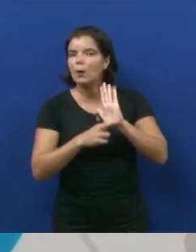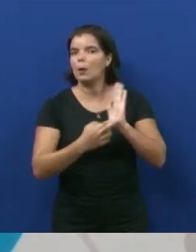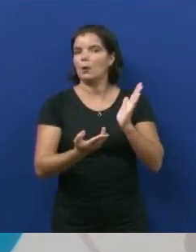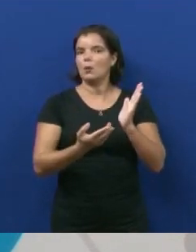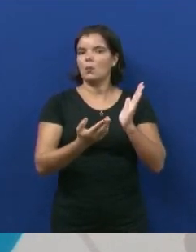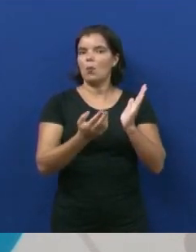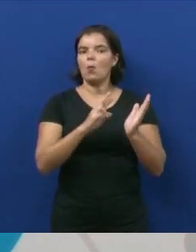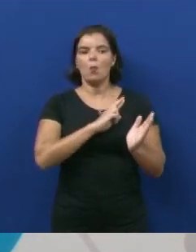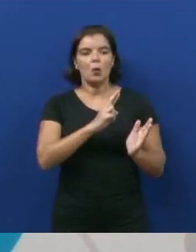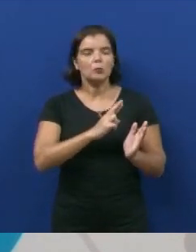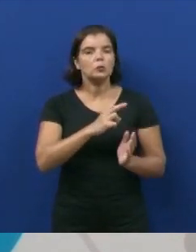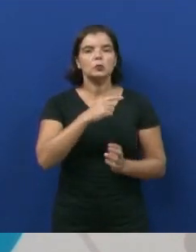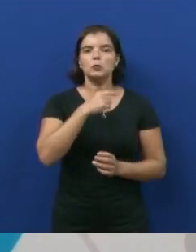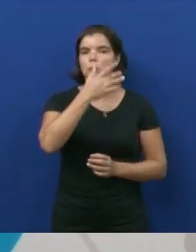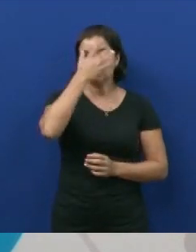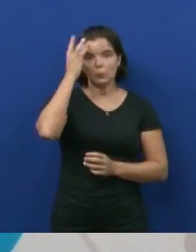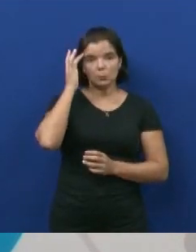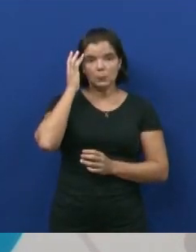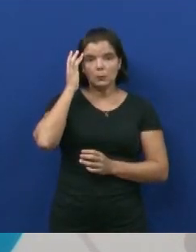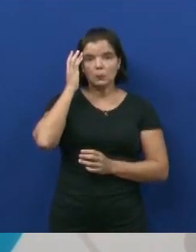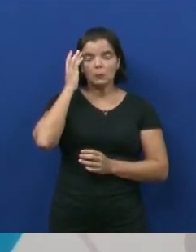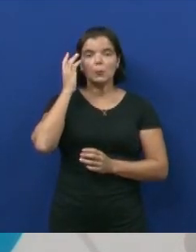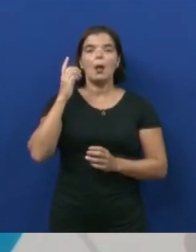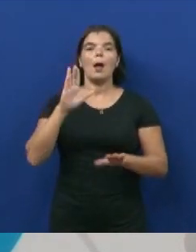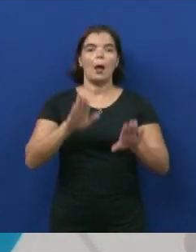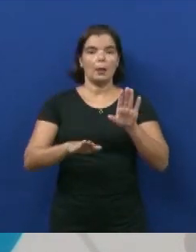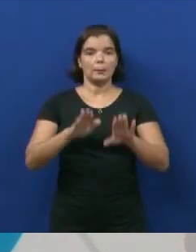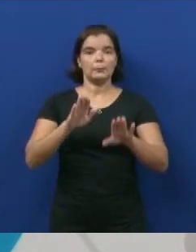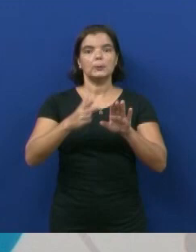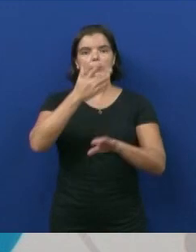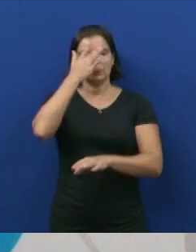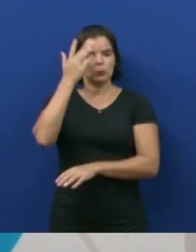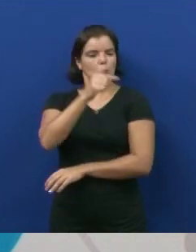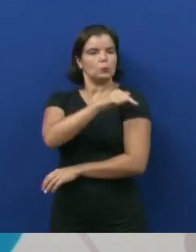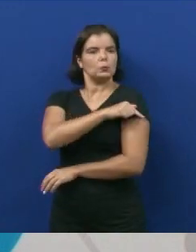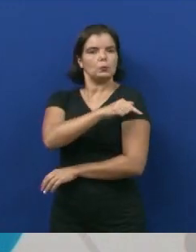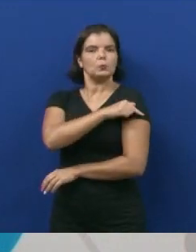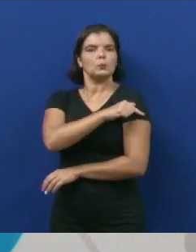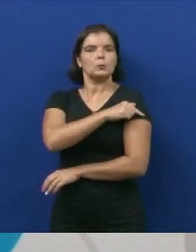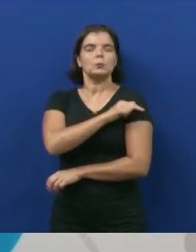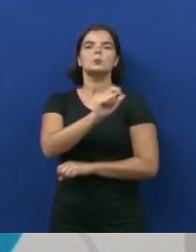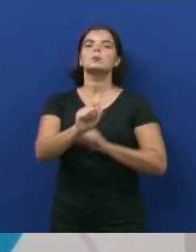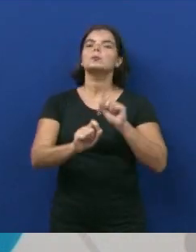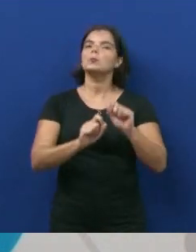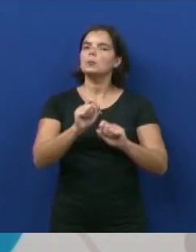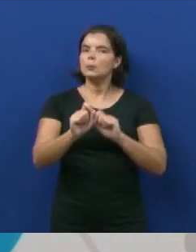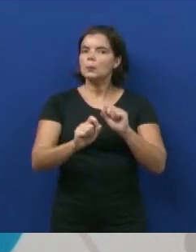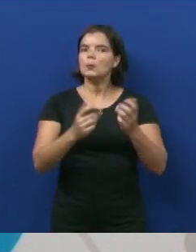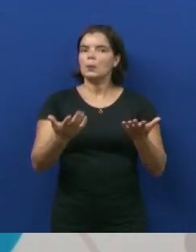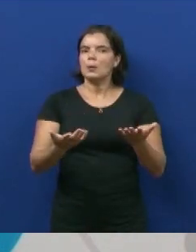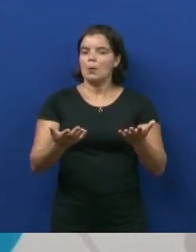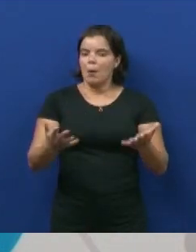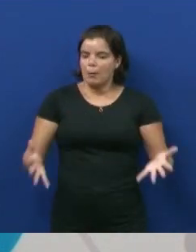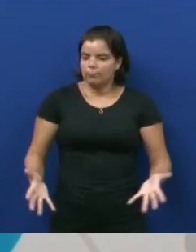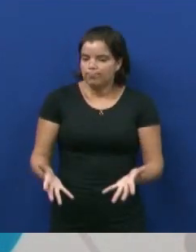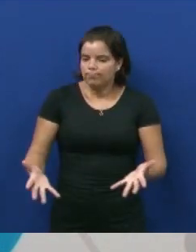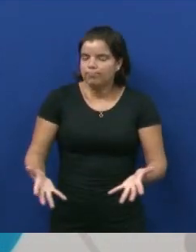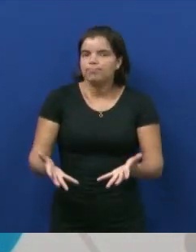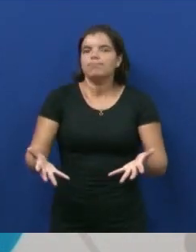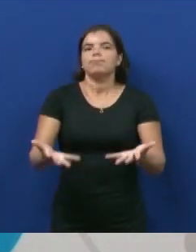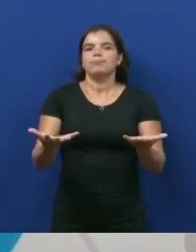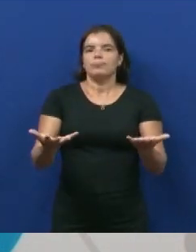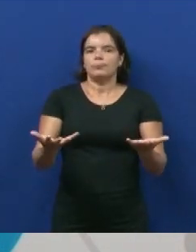de qualquer religião, né? Tendo em vista que muitas vezes você do 7º ano, você é instigado,